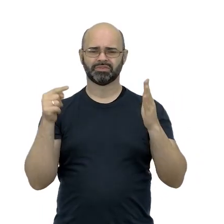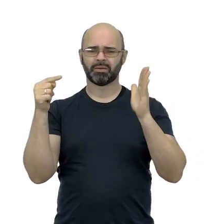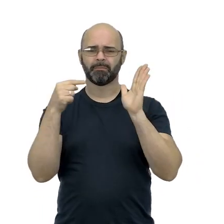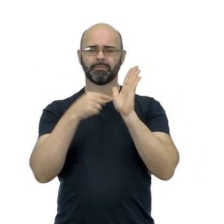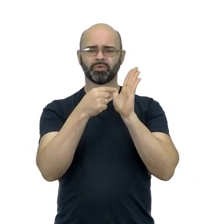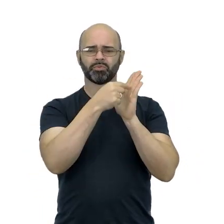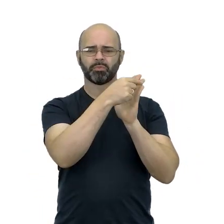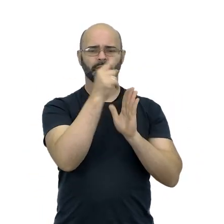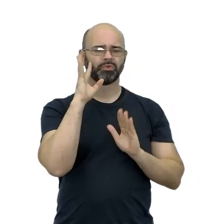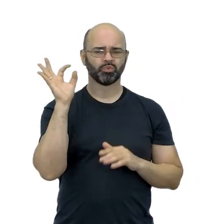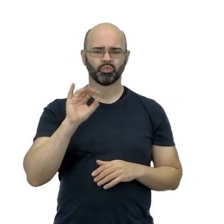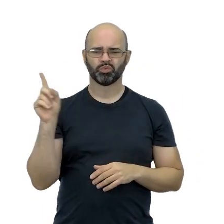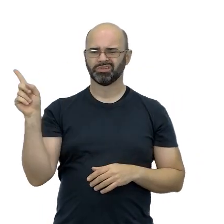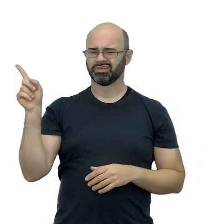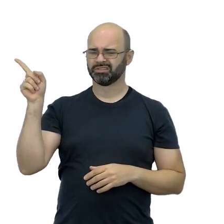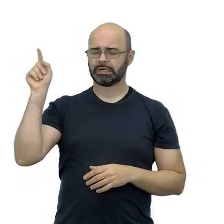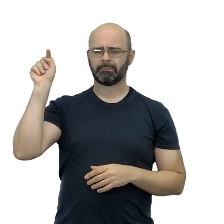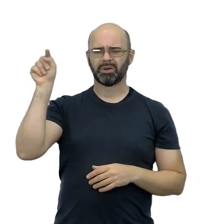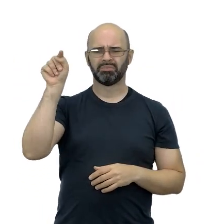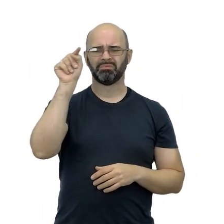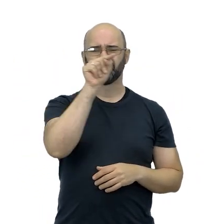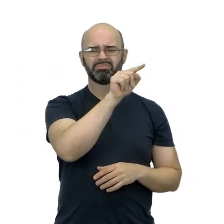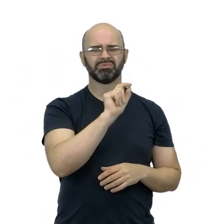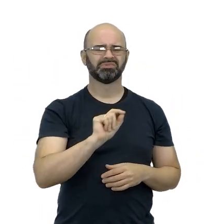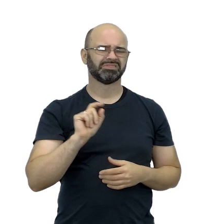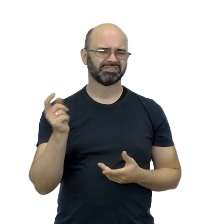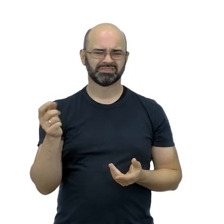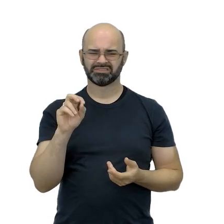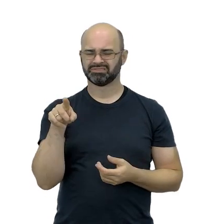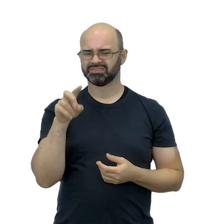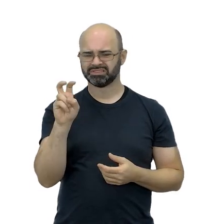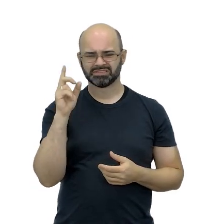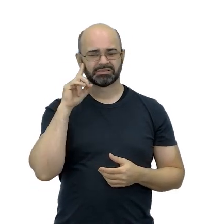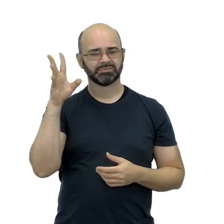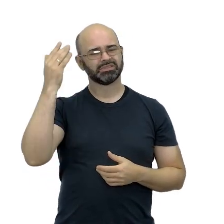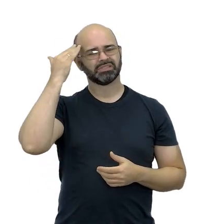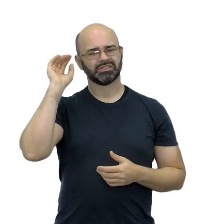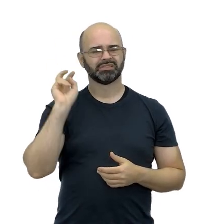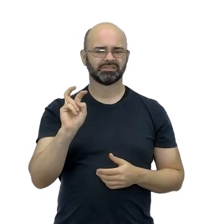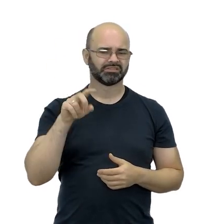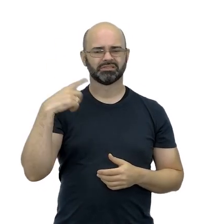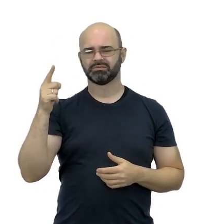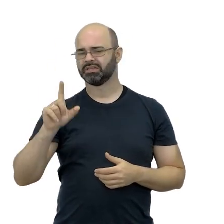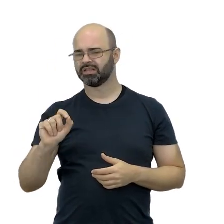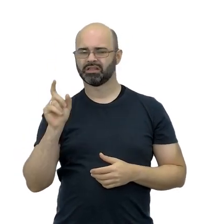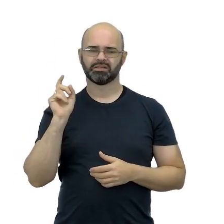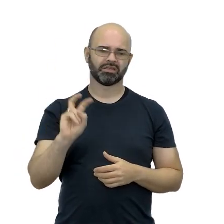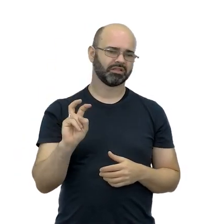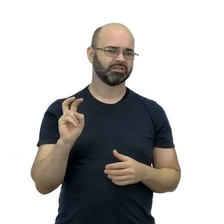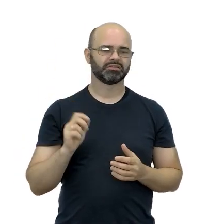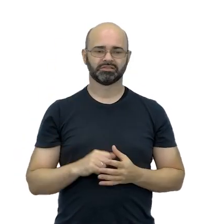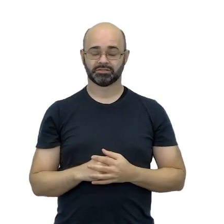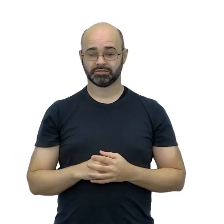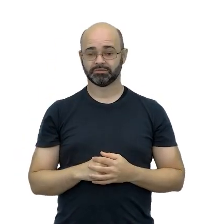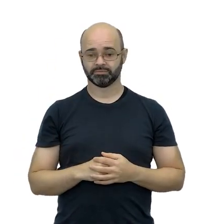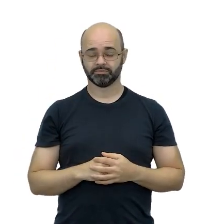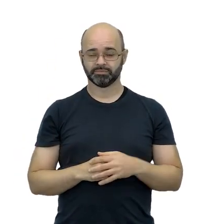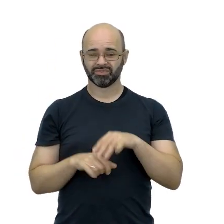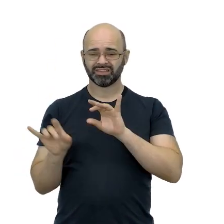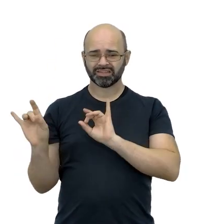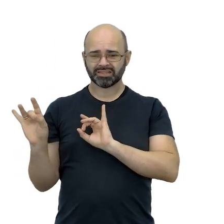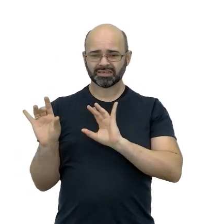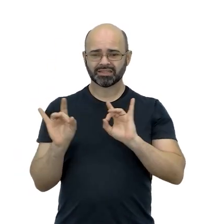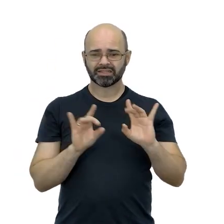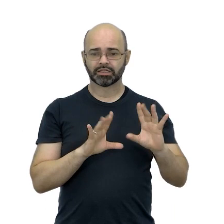ele pode ler que ao invés de ser meio, ele pode ler que é 5, depois é 10, é 15. Então, todos esses